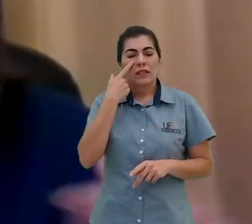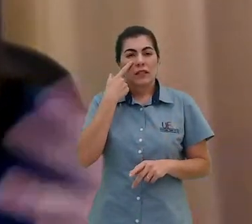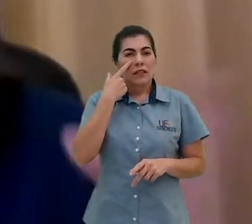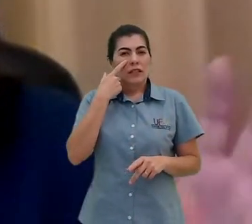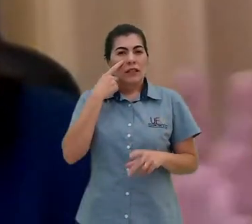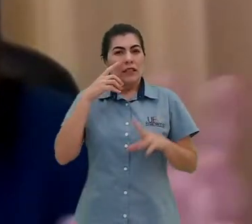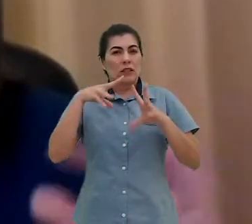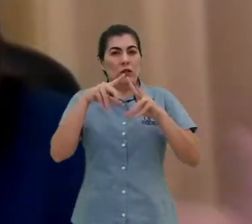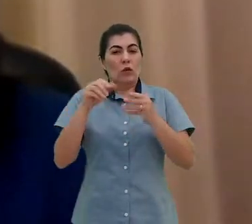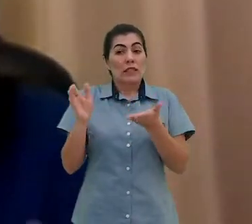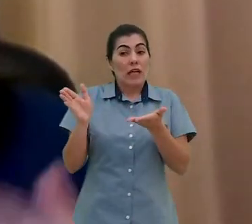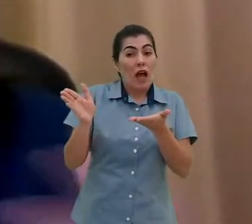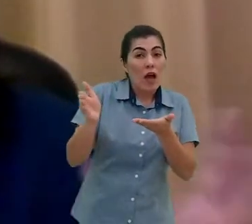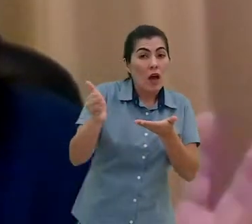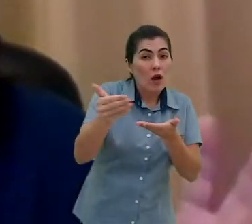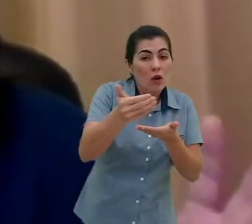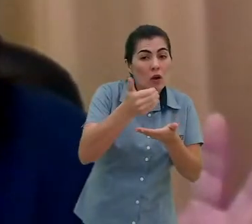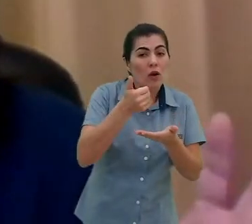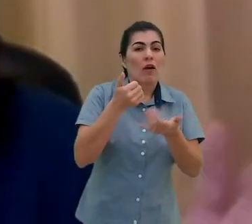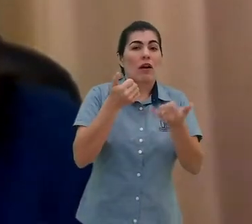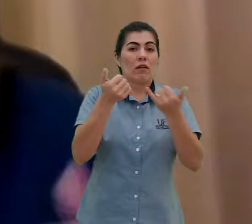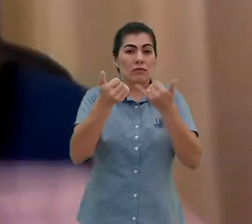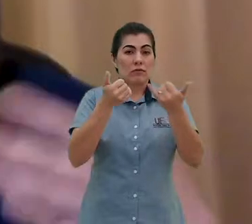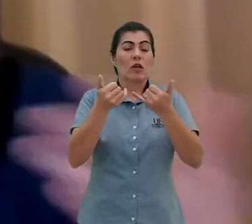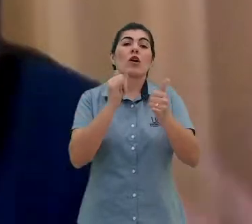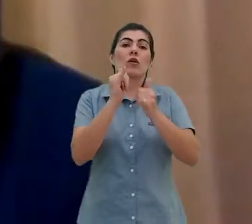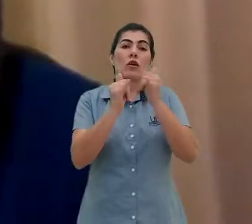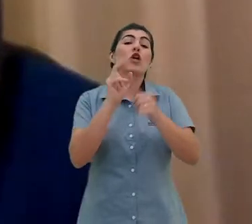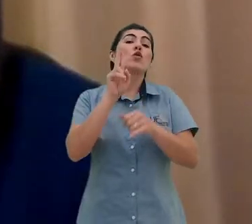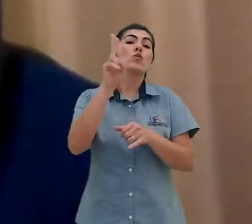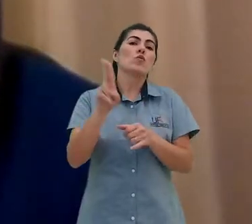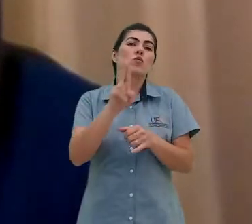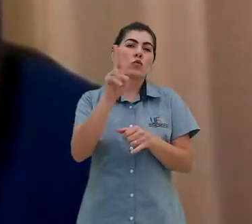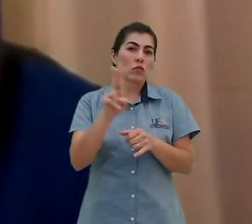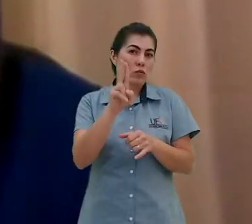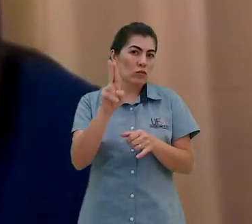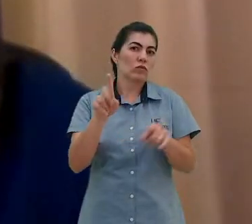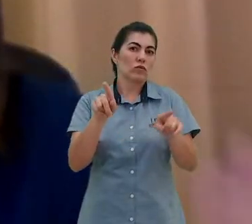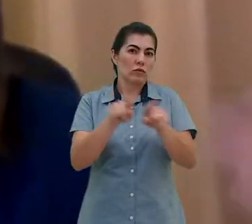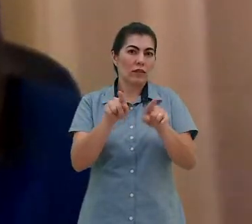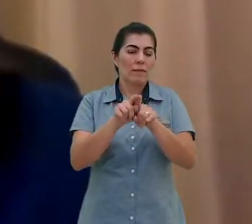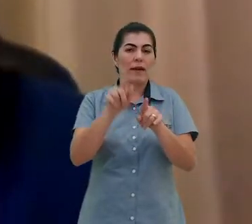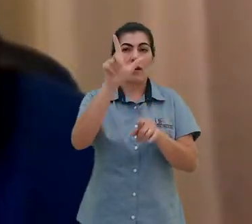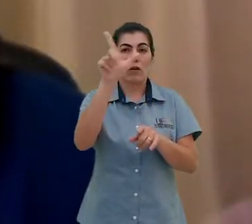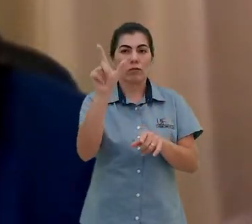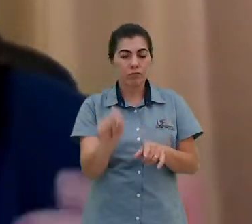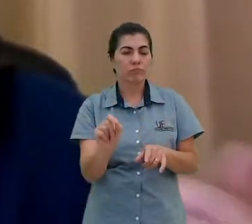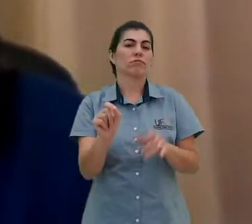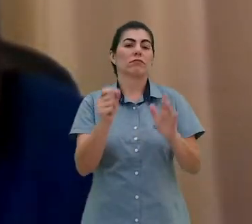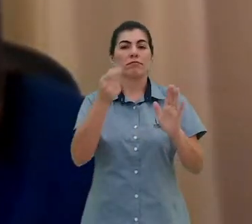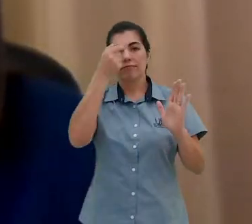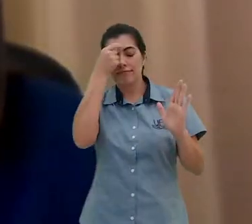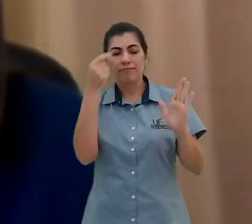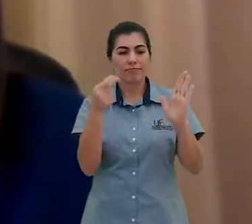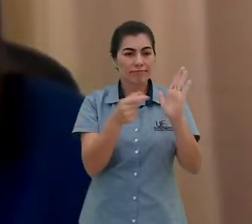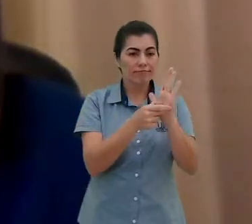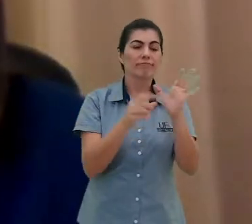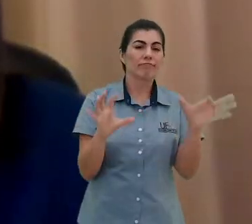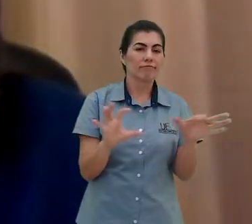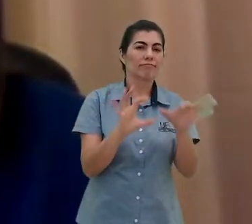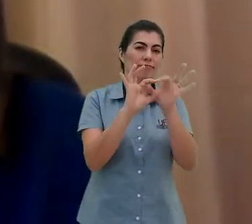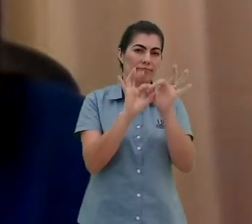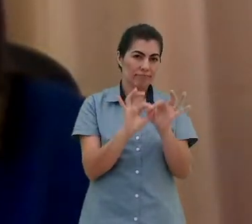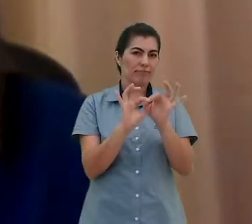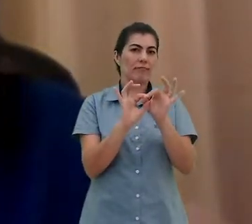dessa coleta de dados, do uso desses dados com algoritmos de inteligência artificial para, de alguma